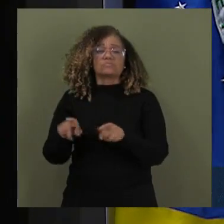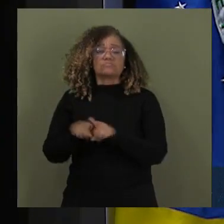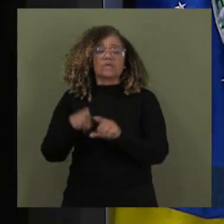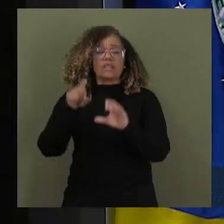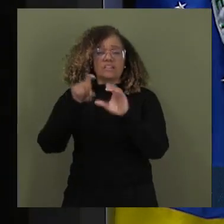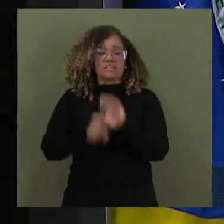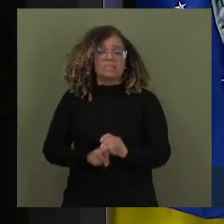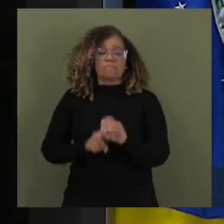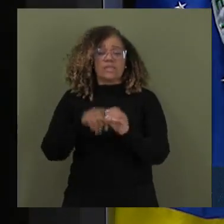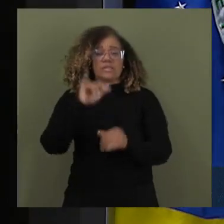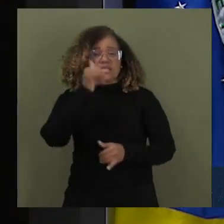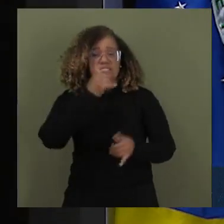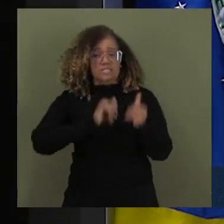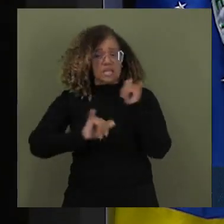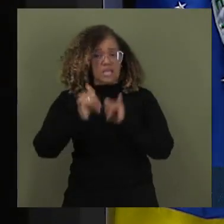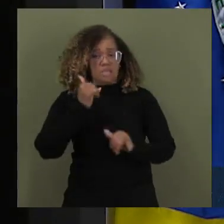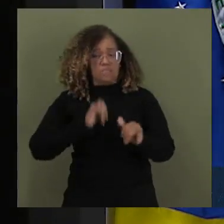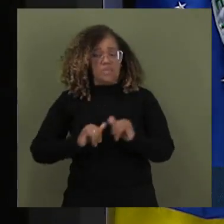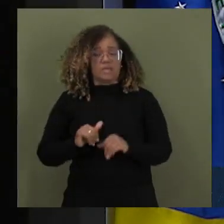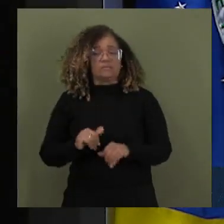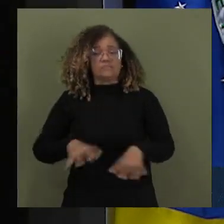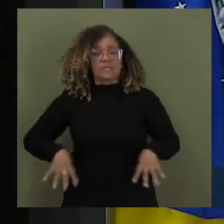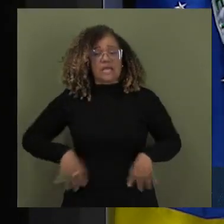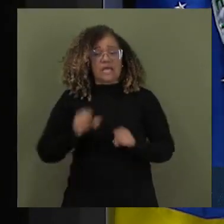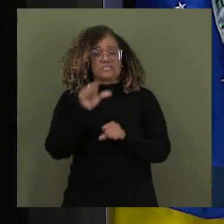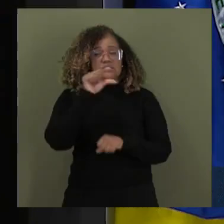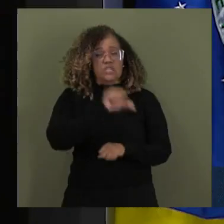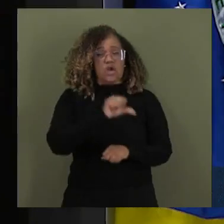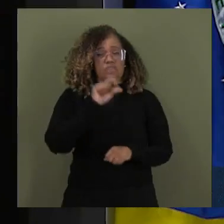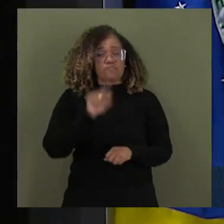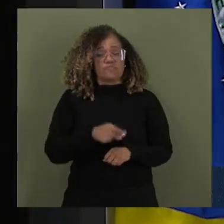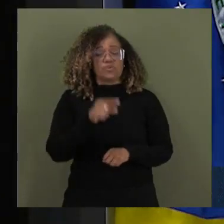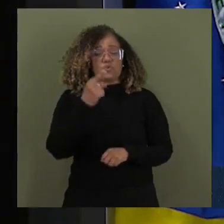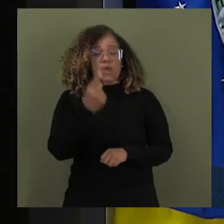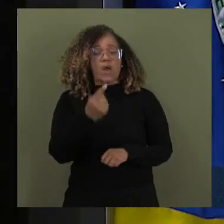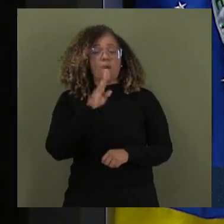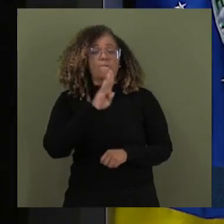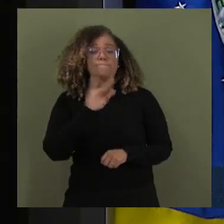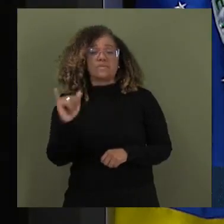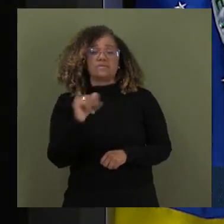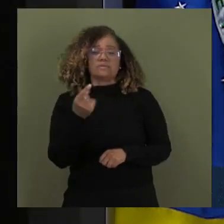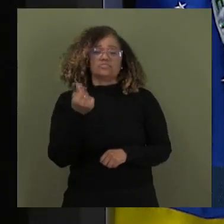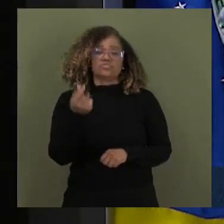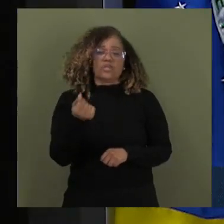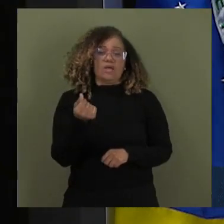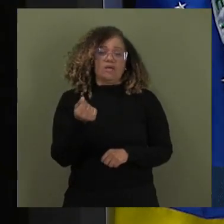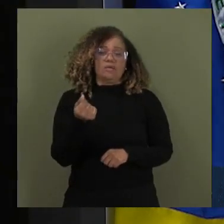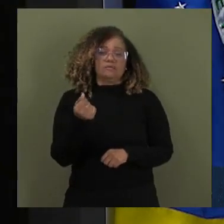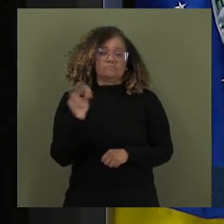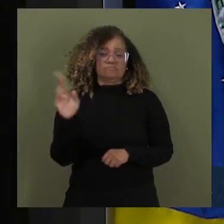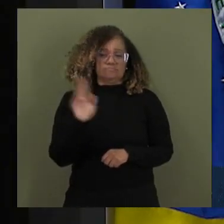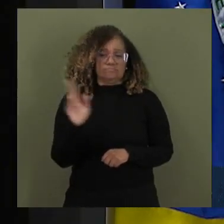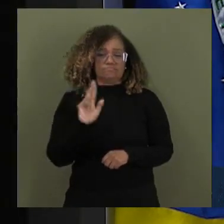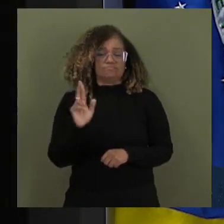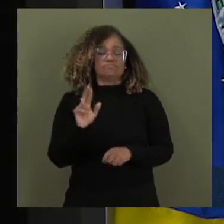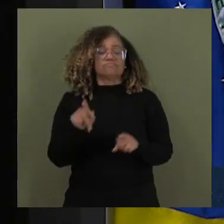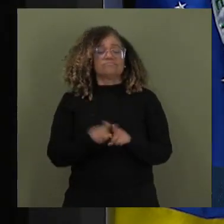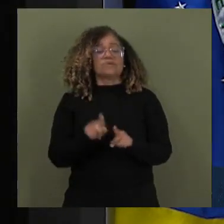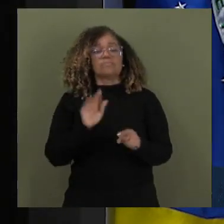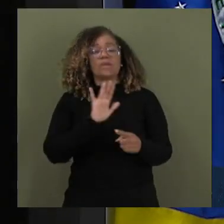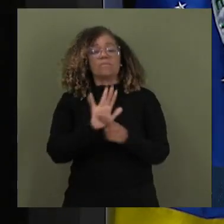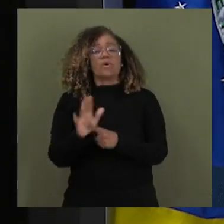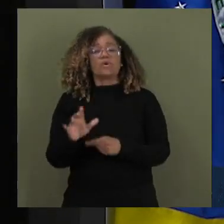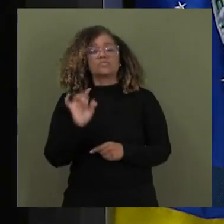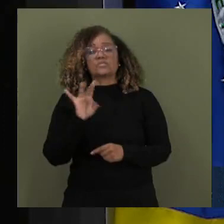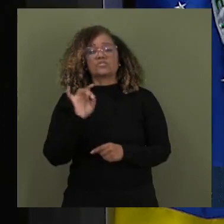Em 2018, foram gastos 9,1 bilhões de reais. Dado recente aponta que apenas